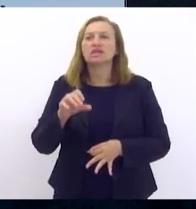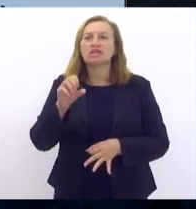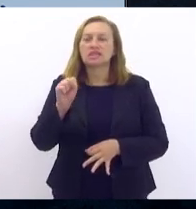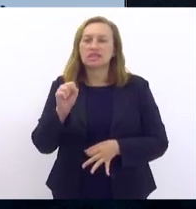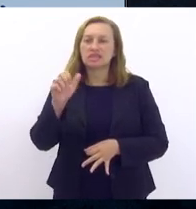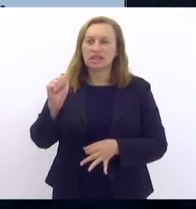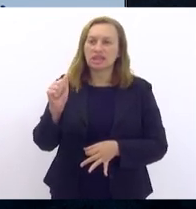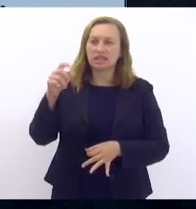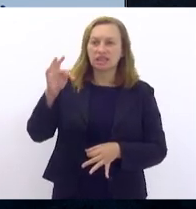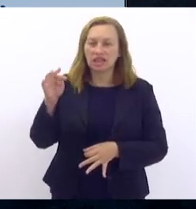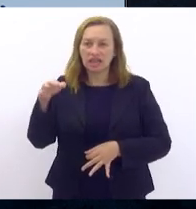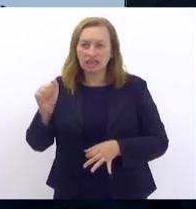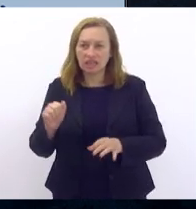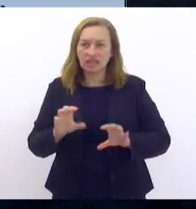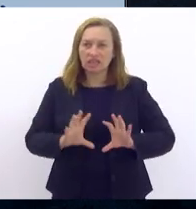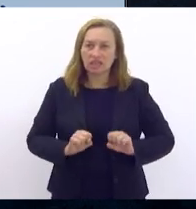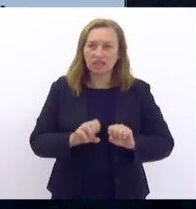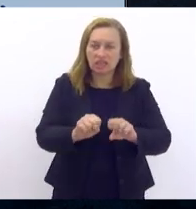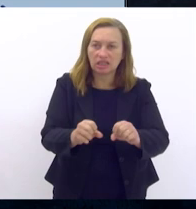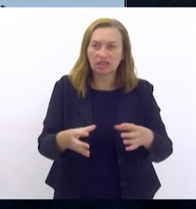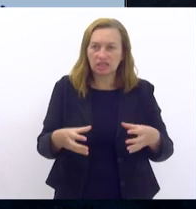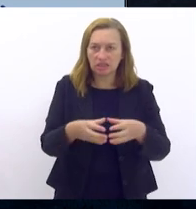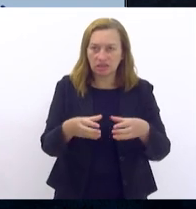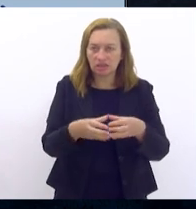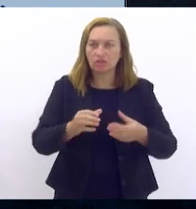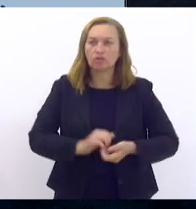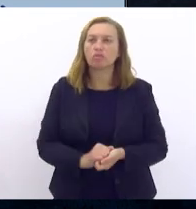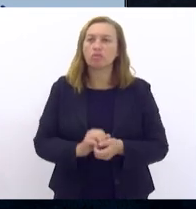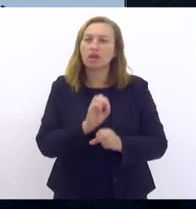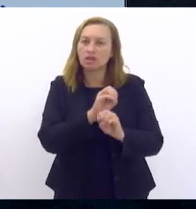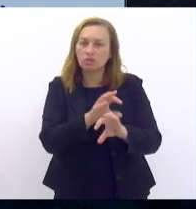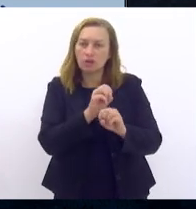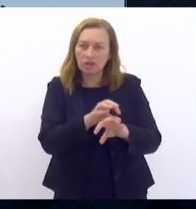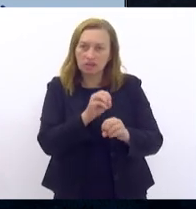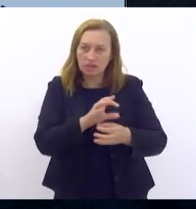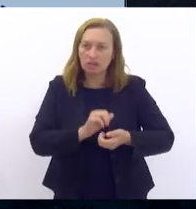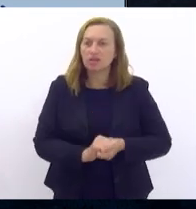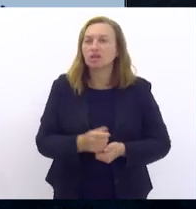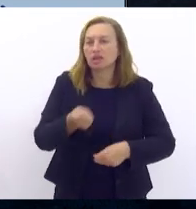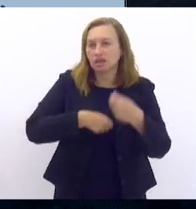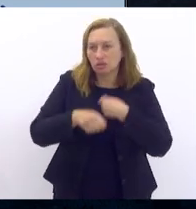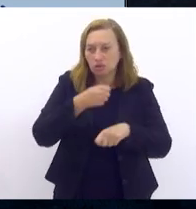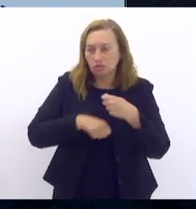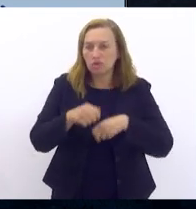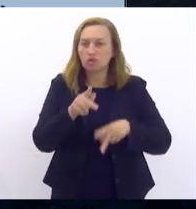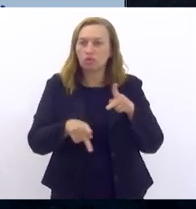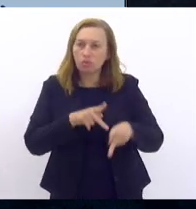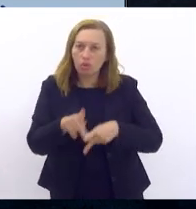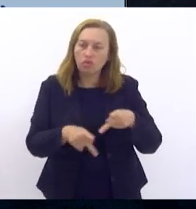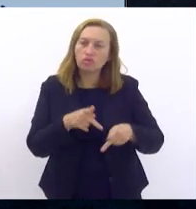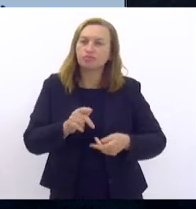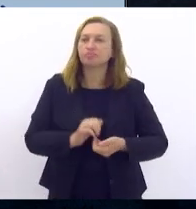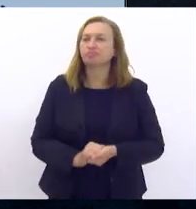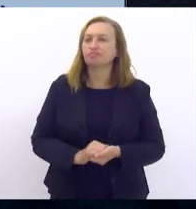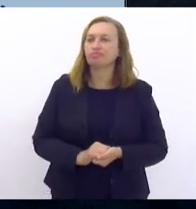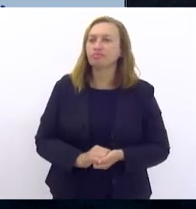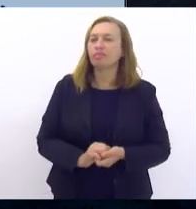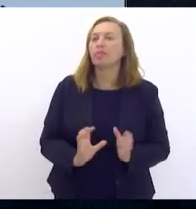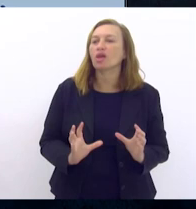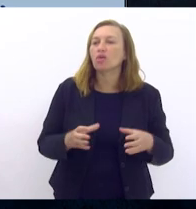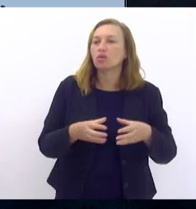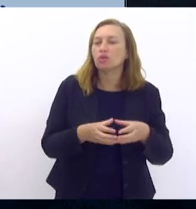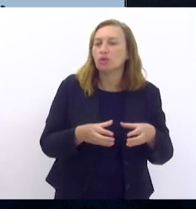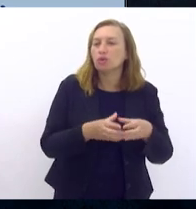Santana pro catadoras e catadores jogo de Santana para educação para economia Popular que vai fazer com que as